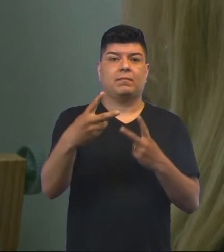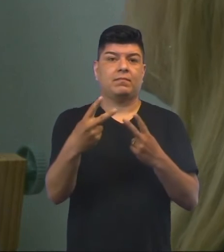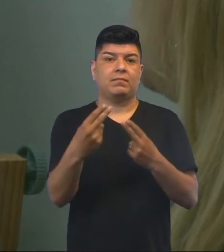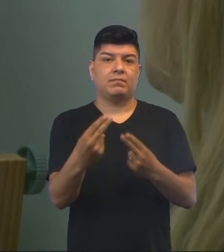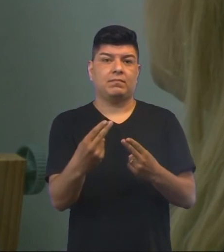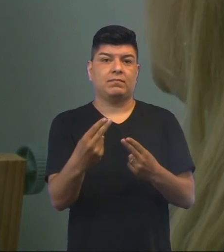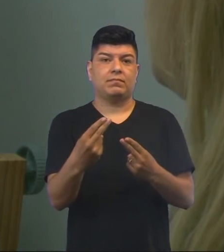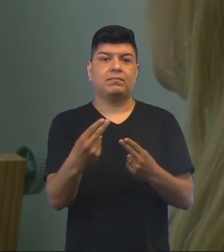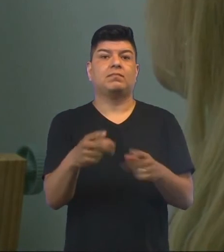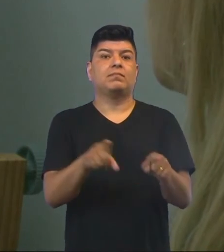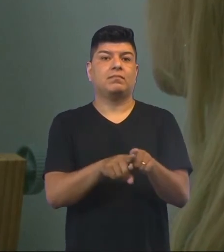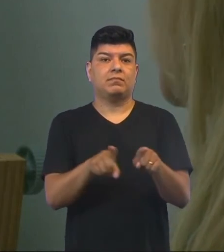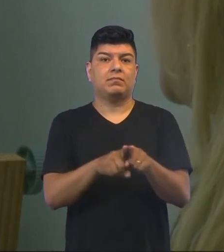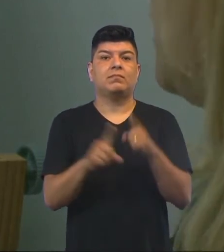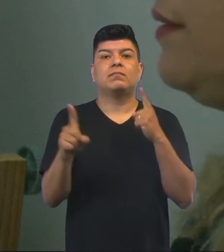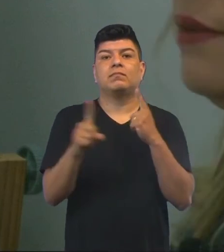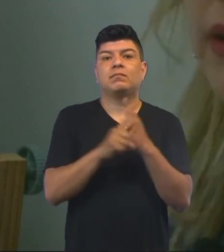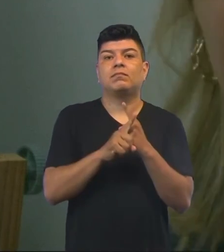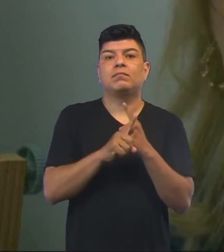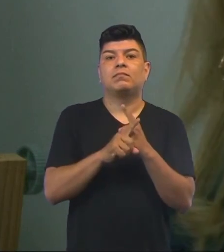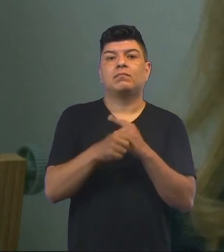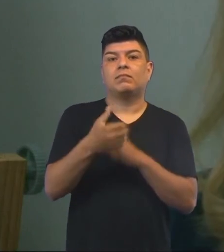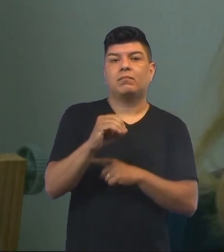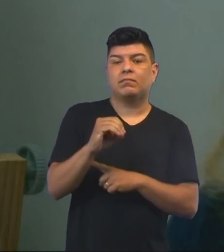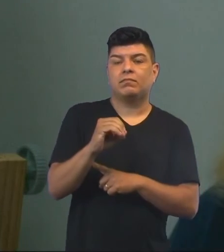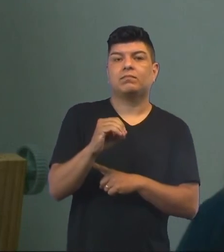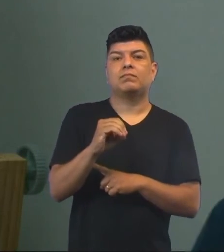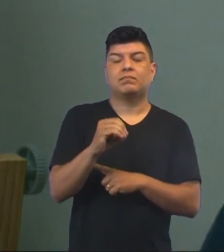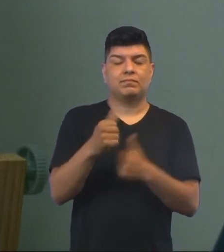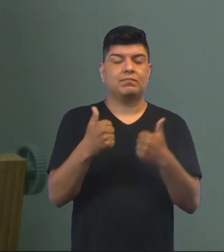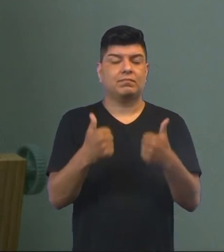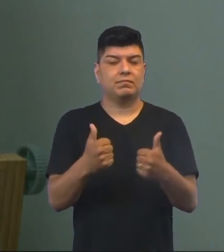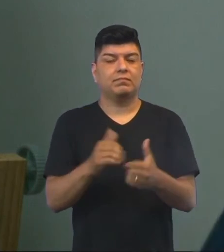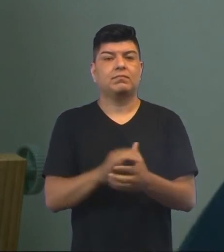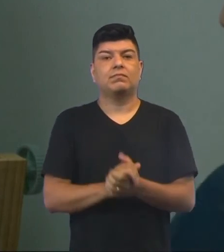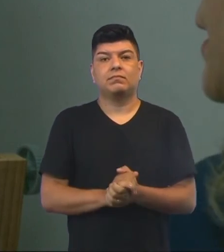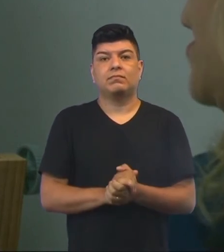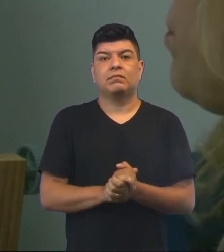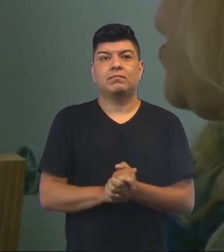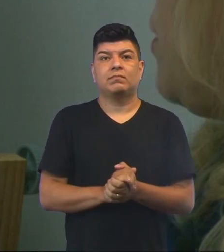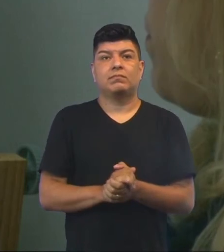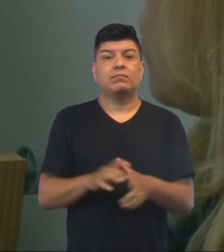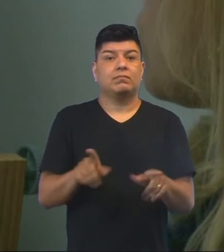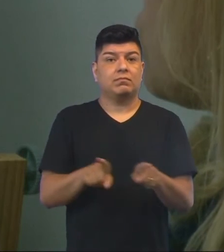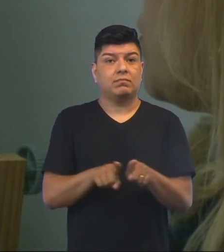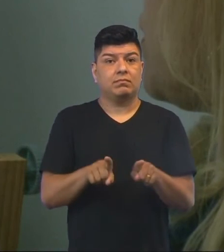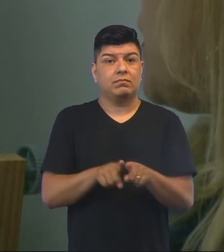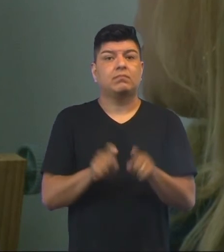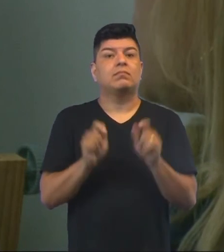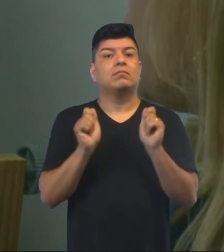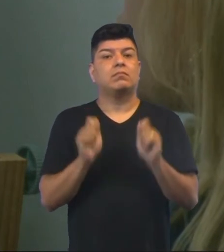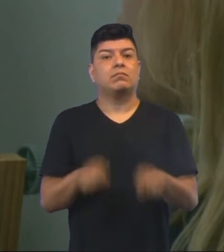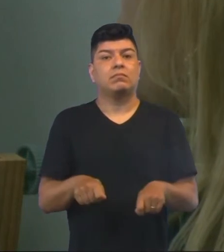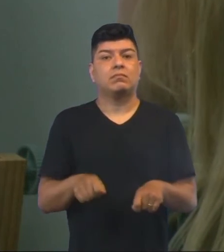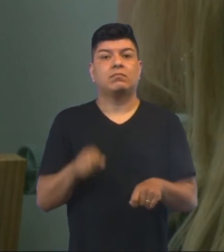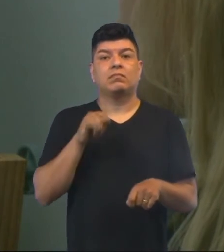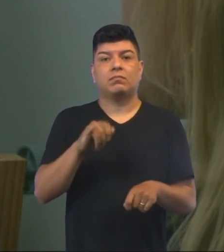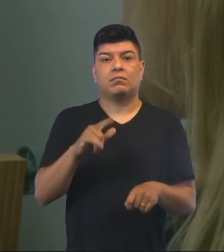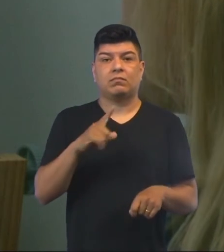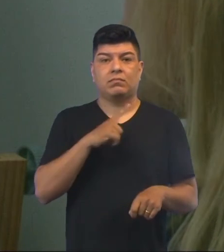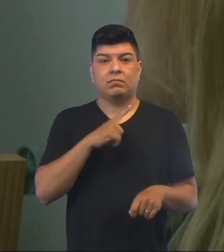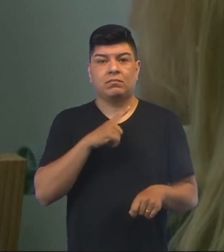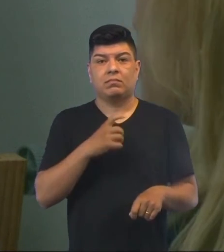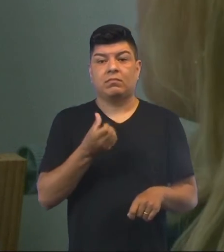três eu também vou encontrar 10 certinho e também posso dizer se eu